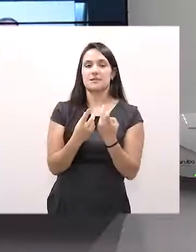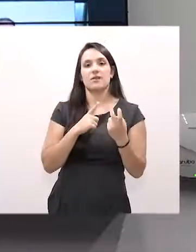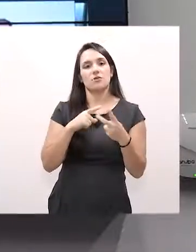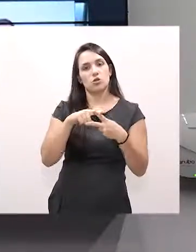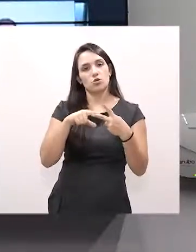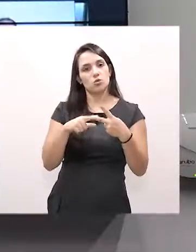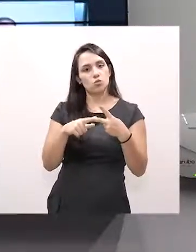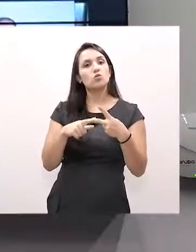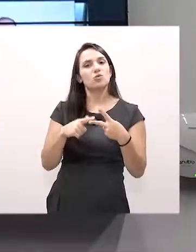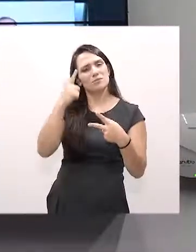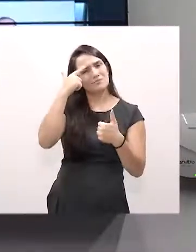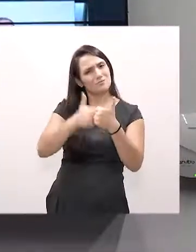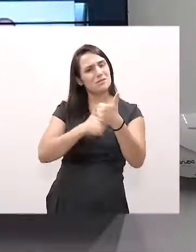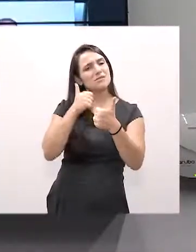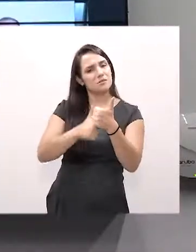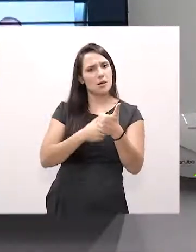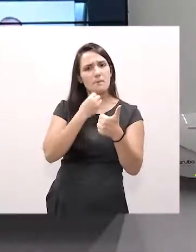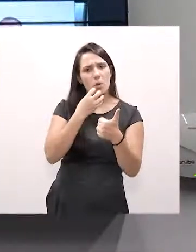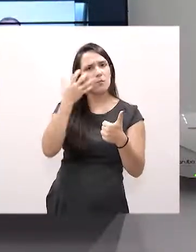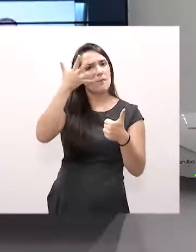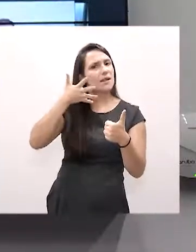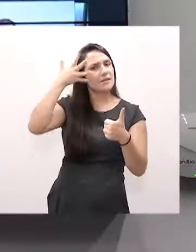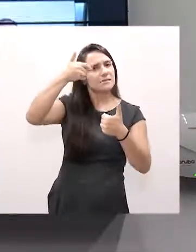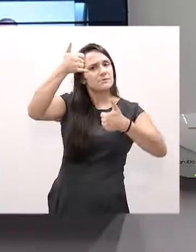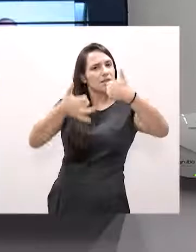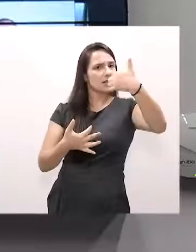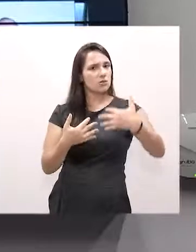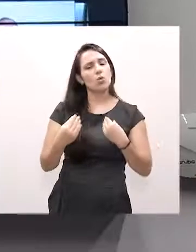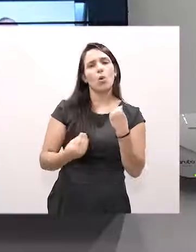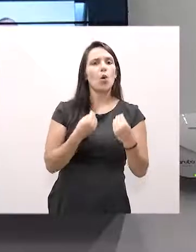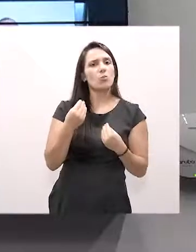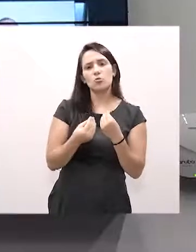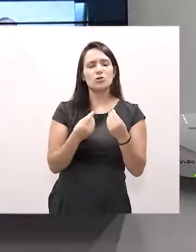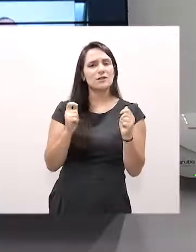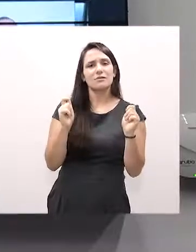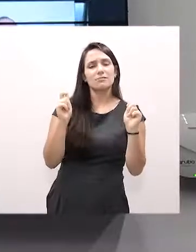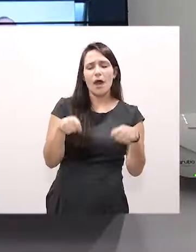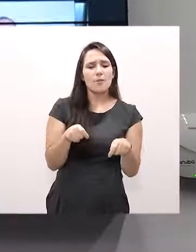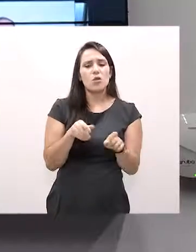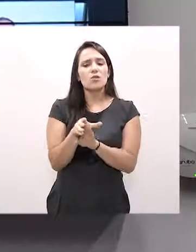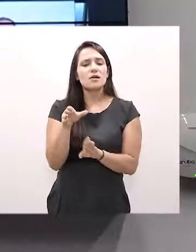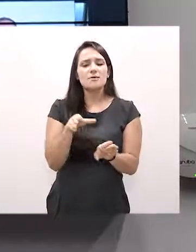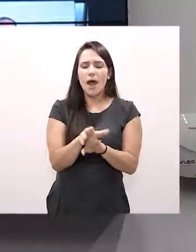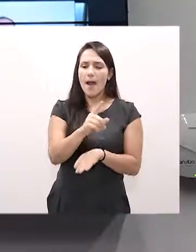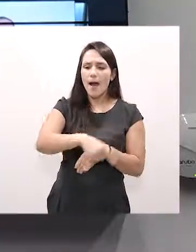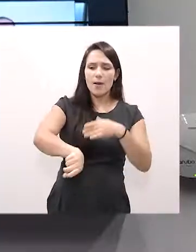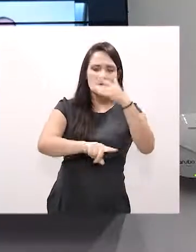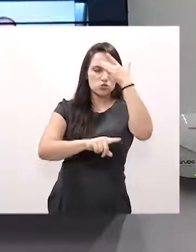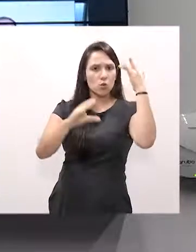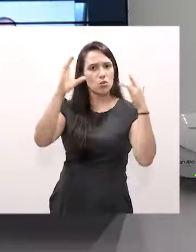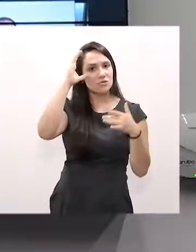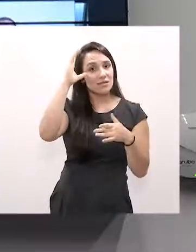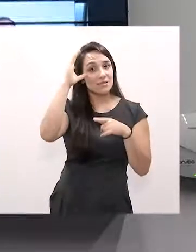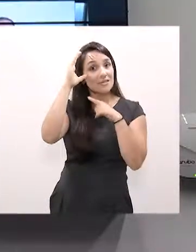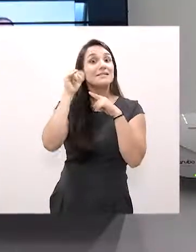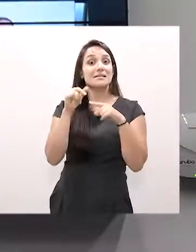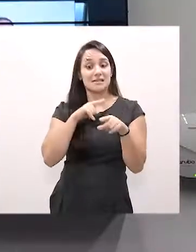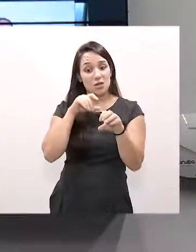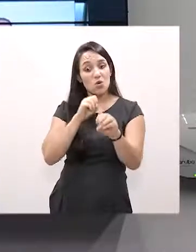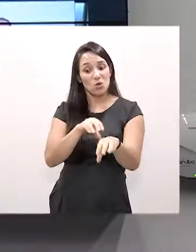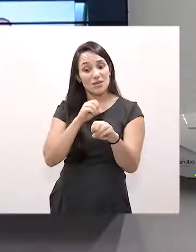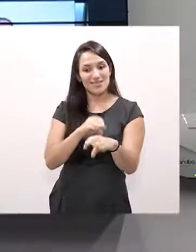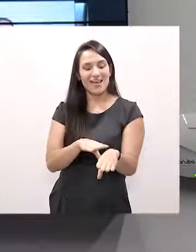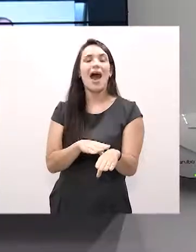porém, duas reflexões prepararam os participantes do período vespertino sobre as possibilidades que essa educação